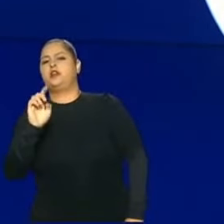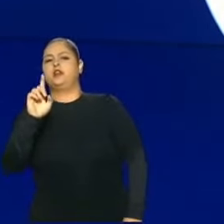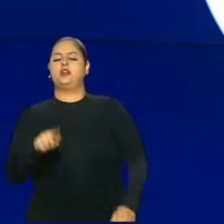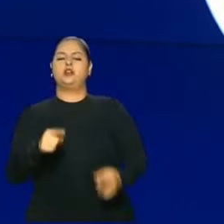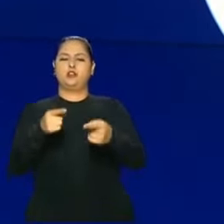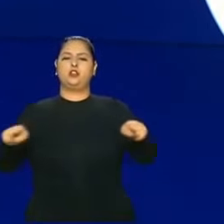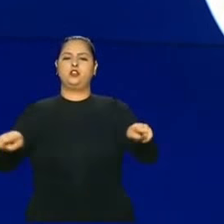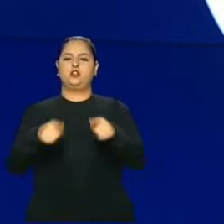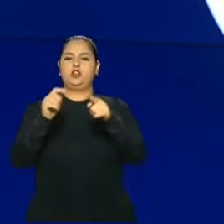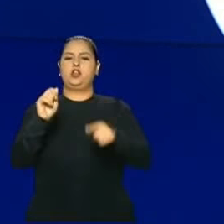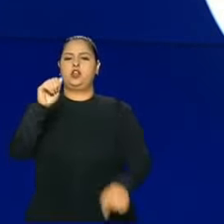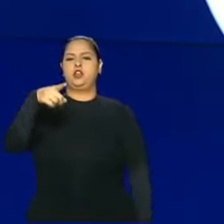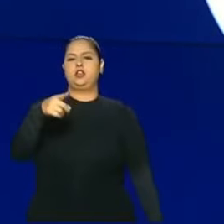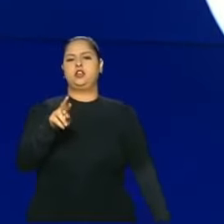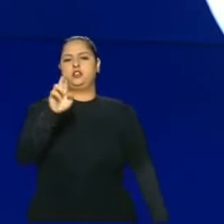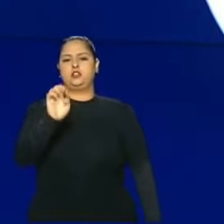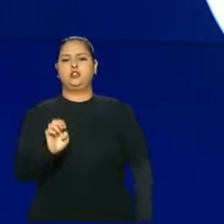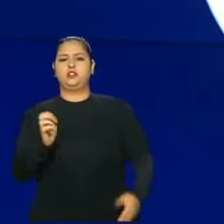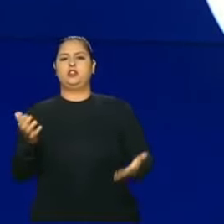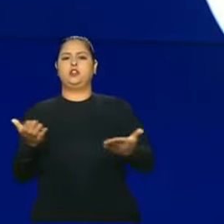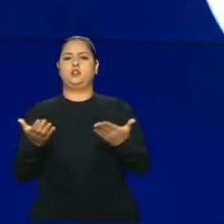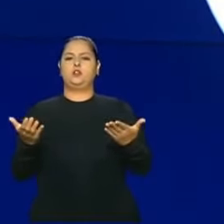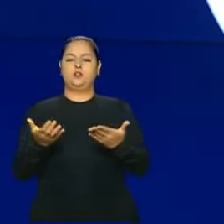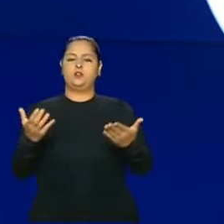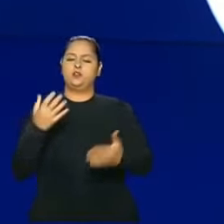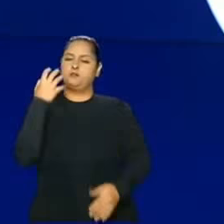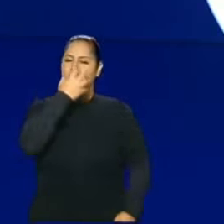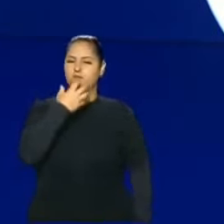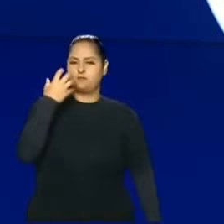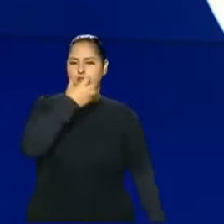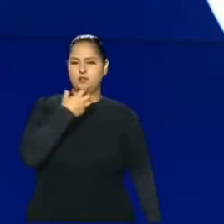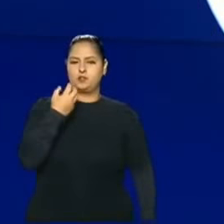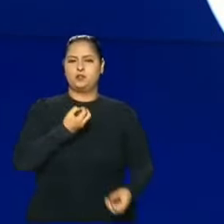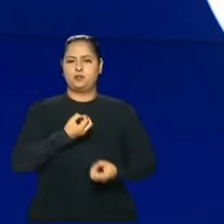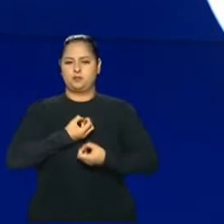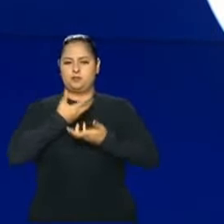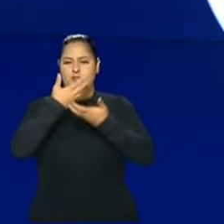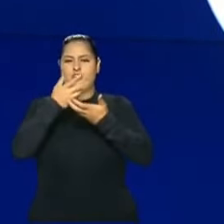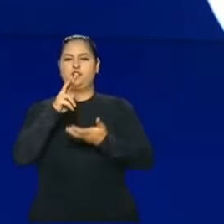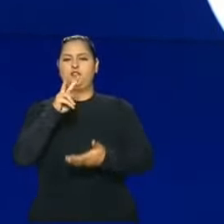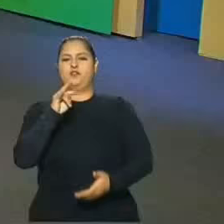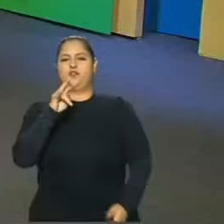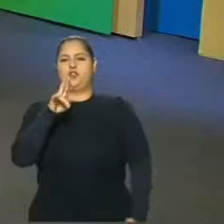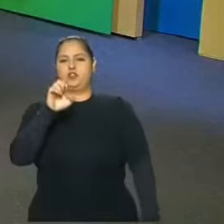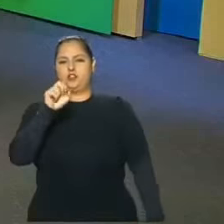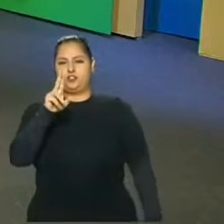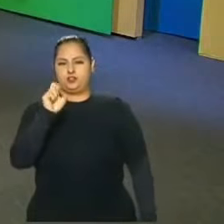André Amaral, vamos ouvir então Pela Luz dos Olhos Teus, do poetinha Vinícius de Moraes.